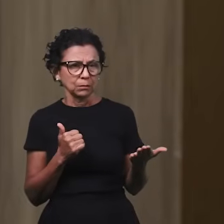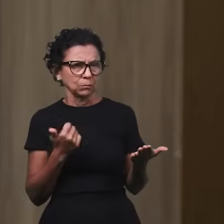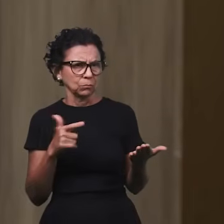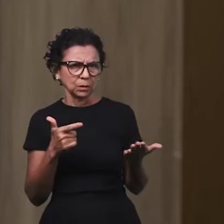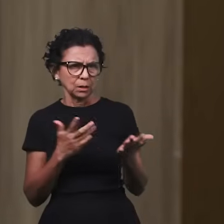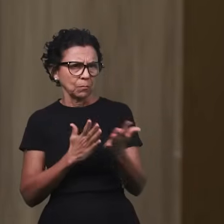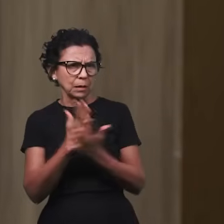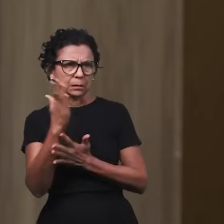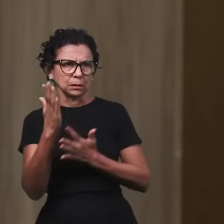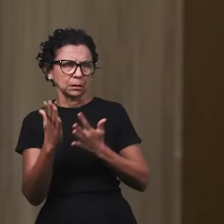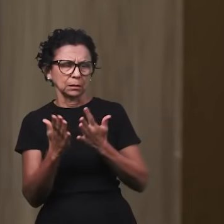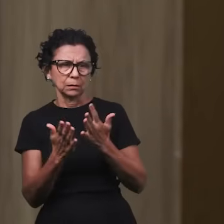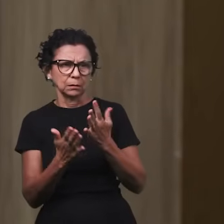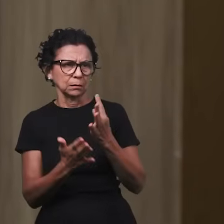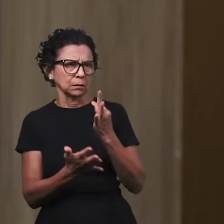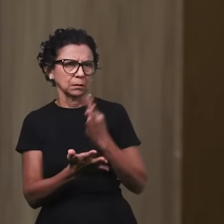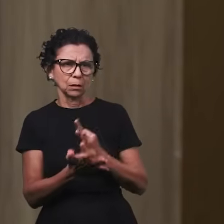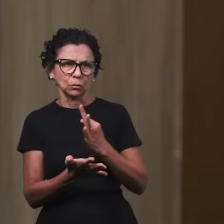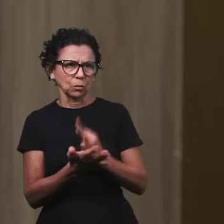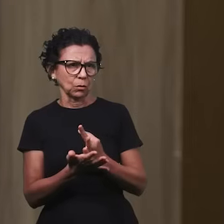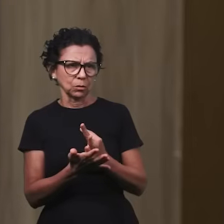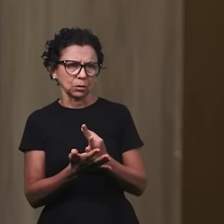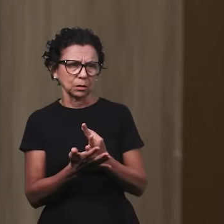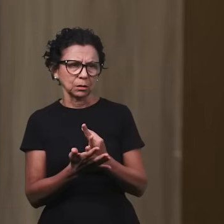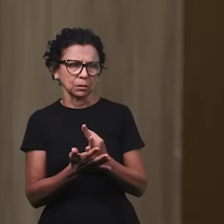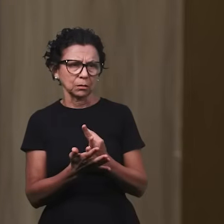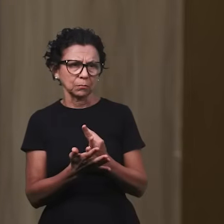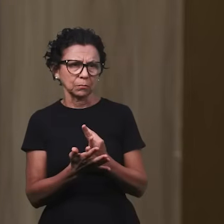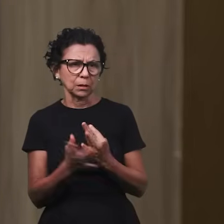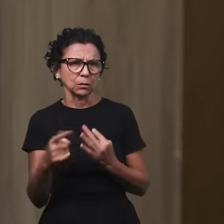Espírito Santo nos revela. E ficaram maravilhados, porque era